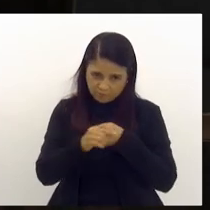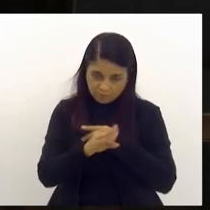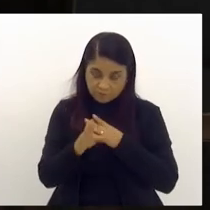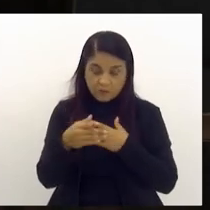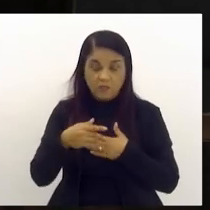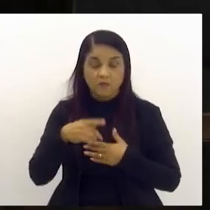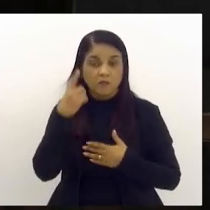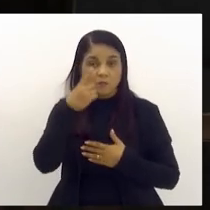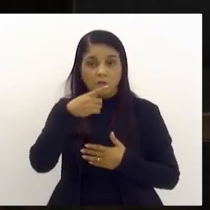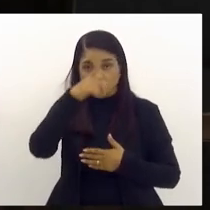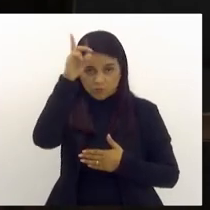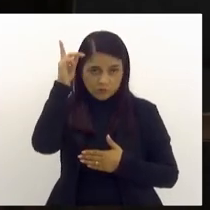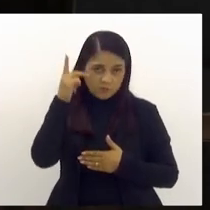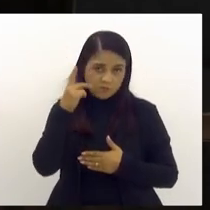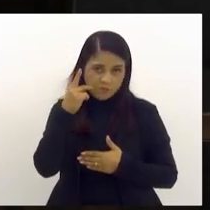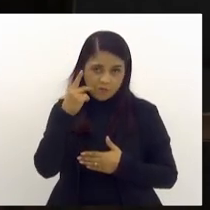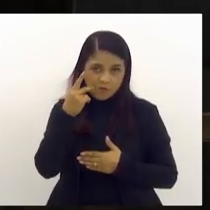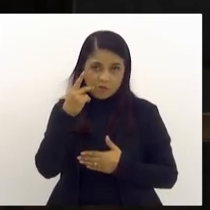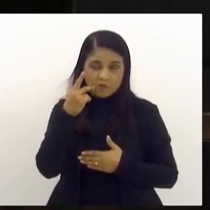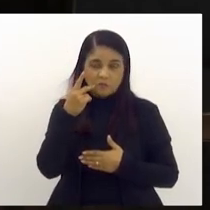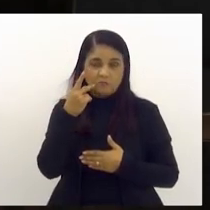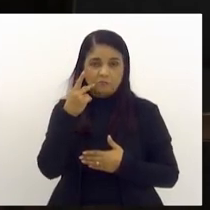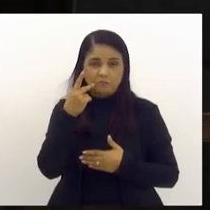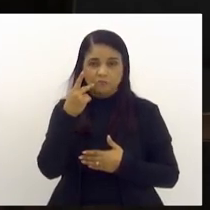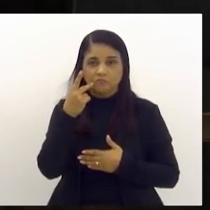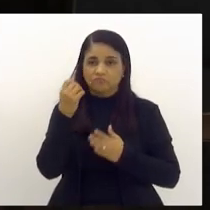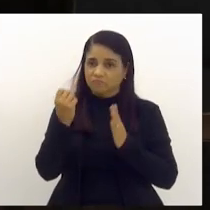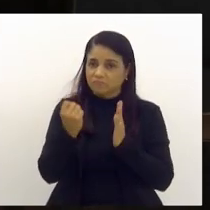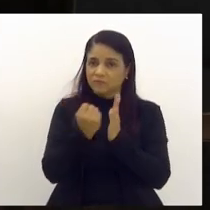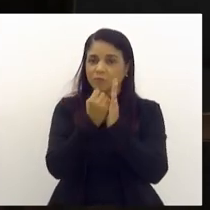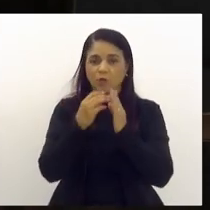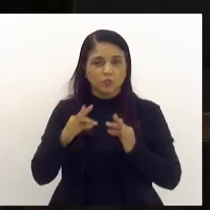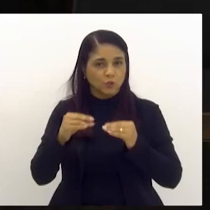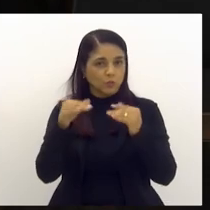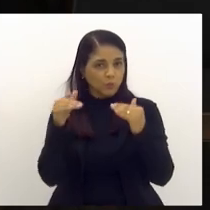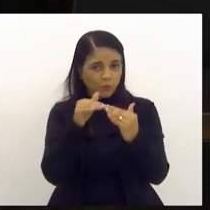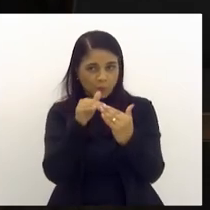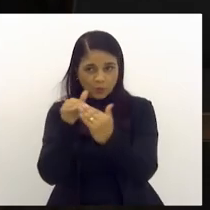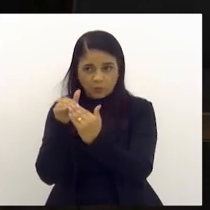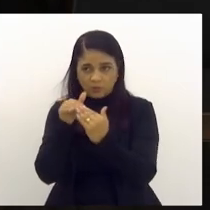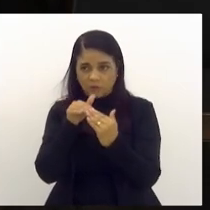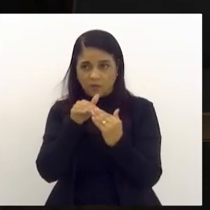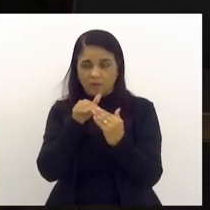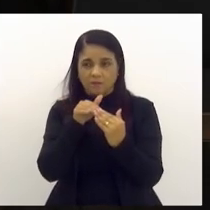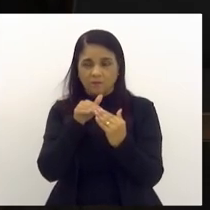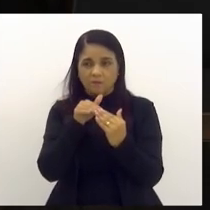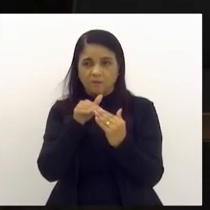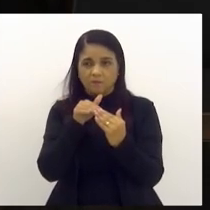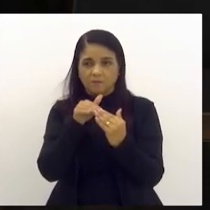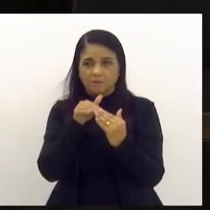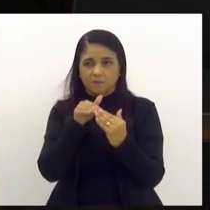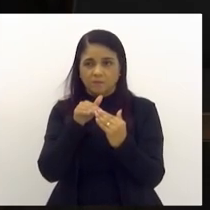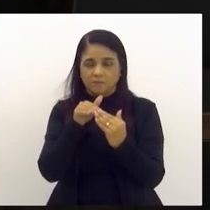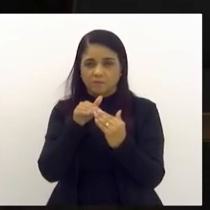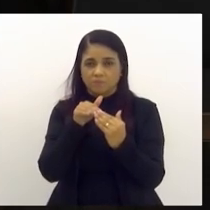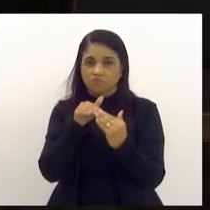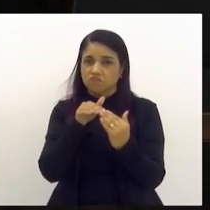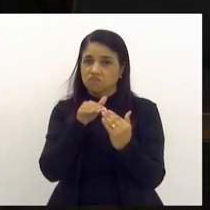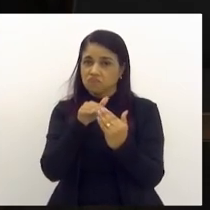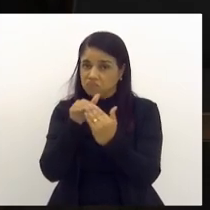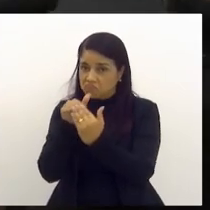Paulo, fazer de forma simbólica com a doença de todo mundo, do que ficar um a um. Queria solicitar a